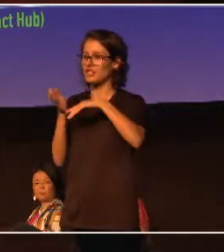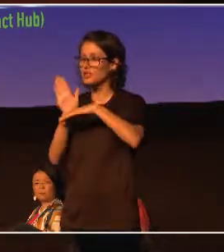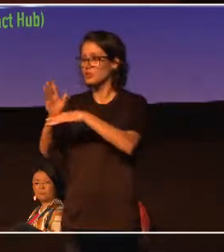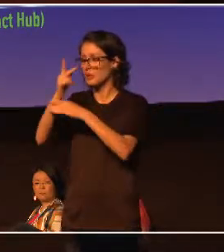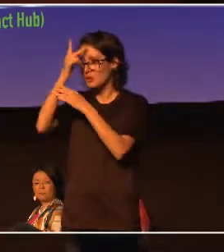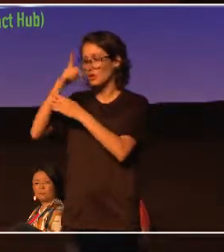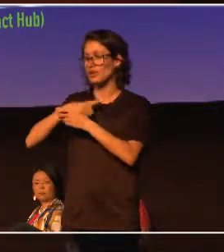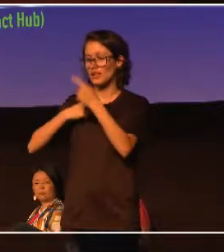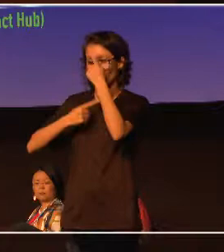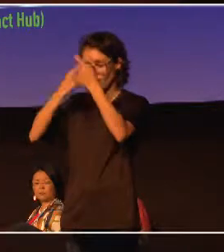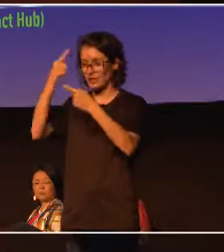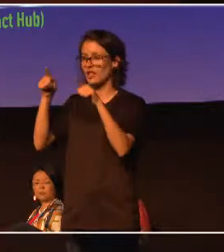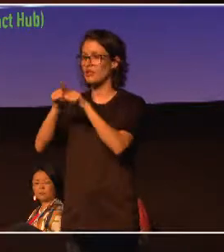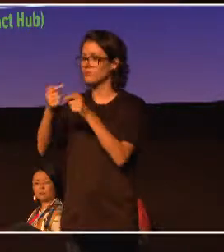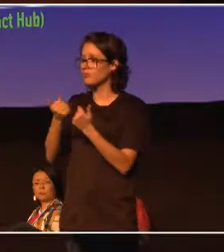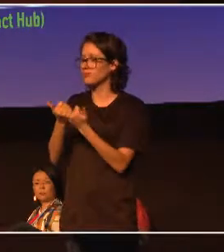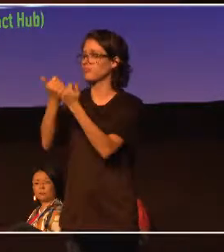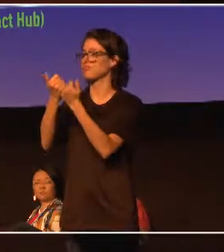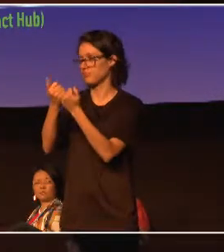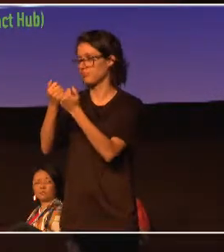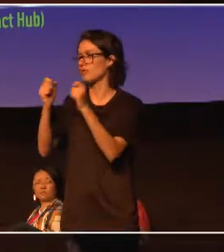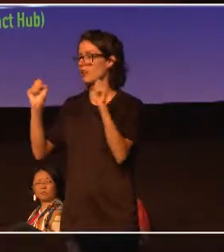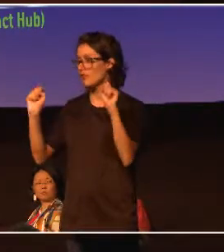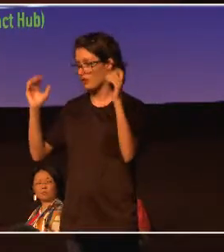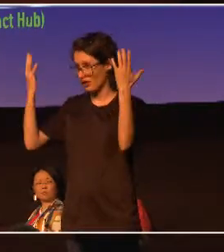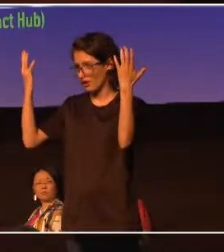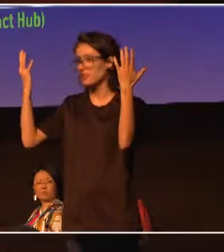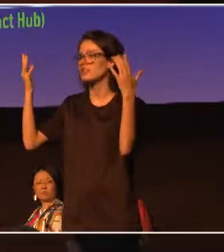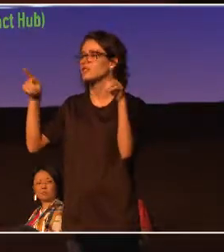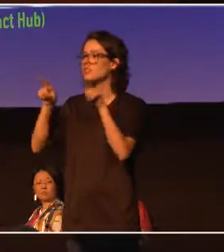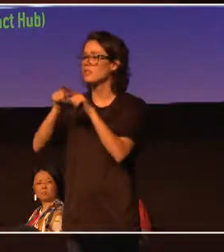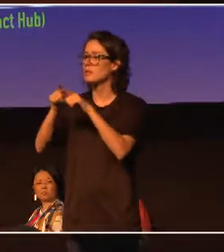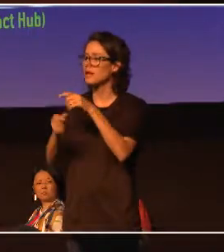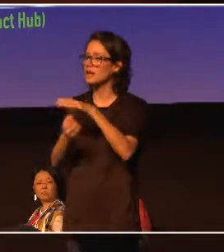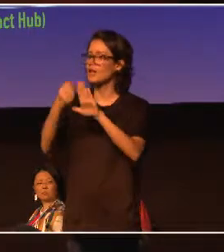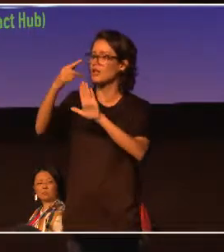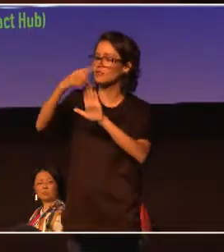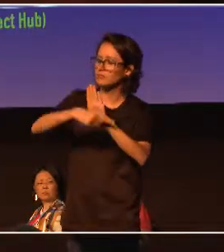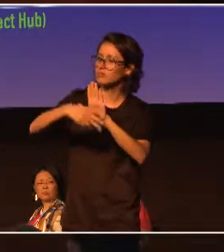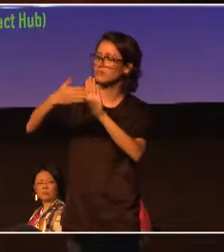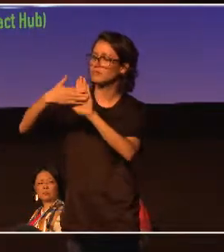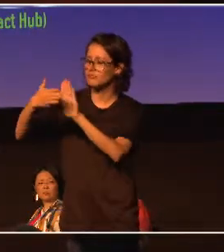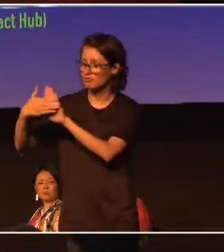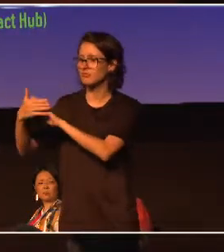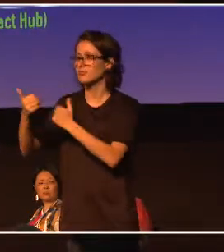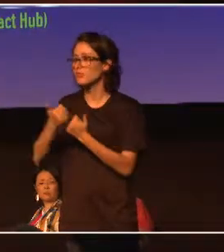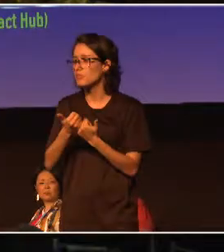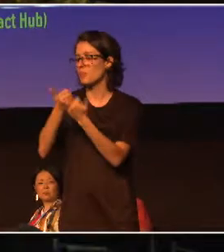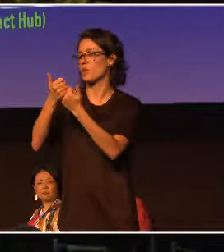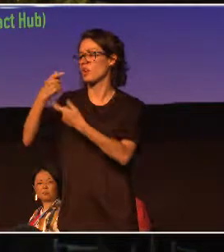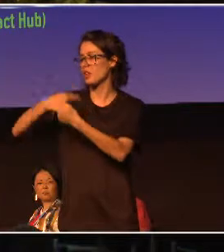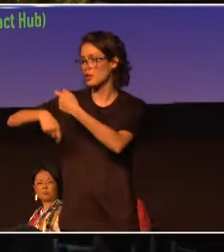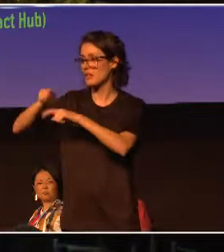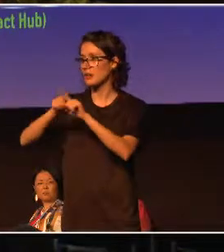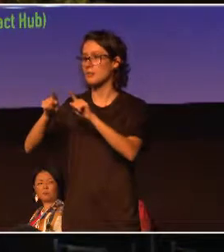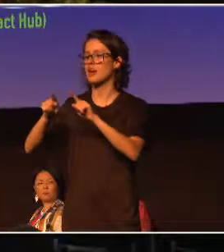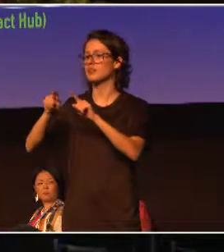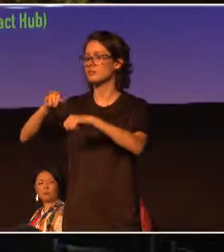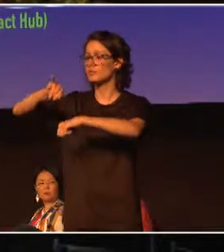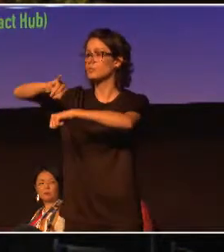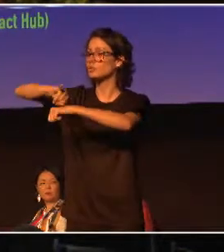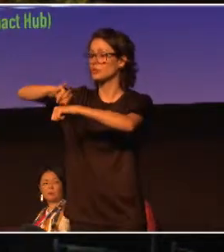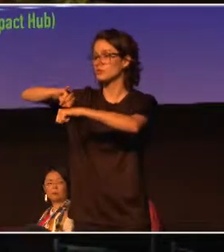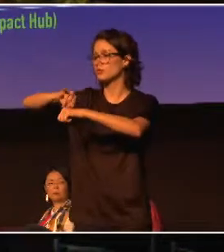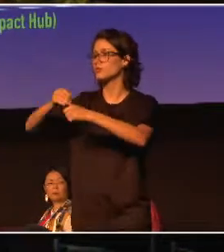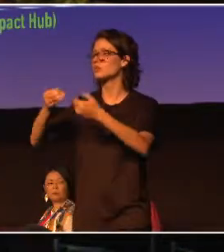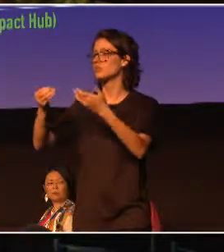fazendo o evento, e criar programas para apoiar esses negócios. Mas o centro do Hub, e aí isso vale